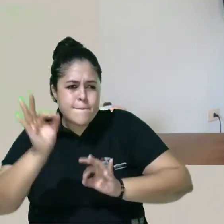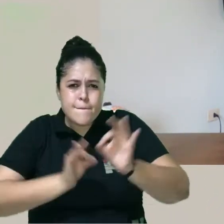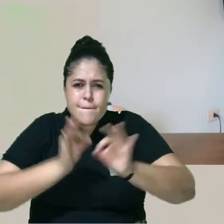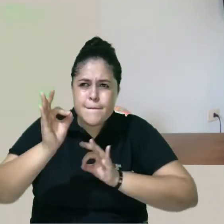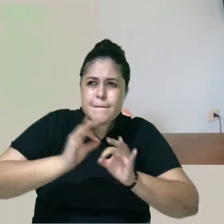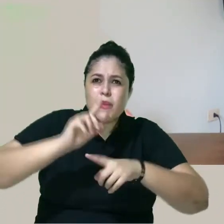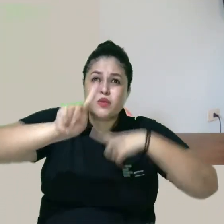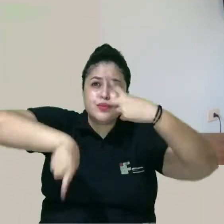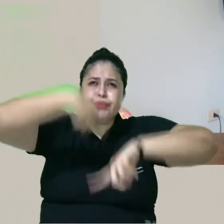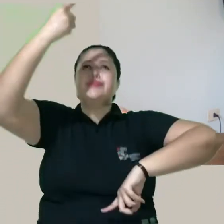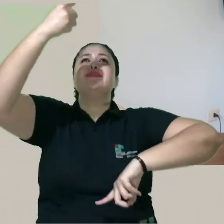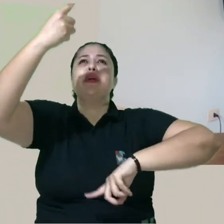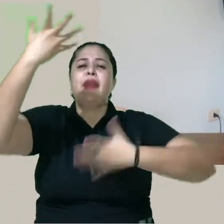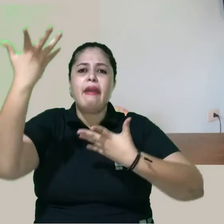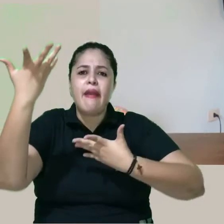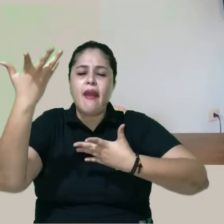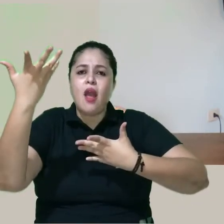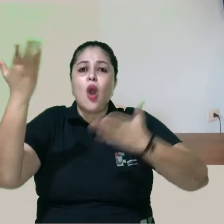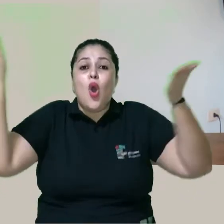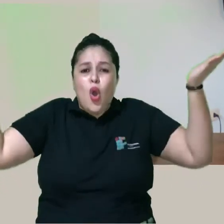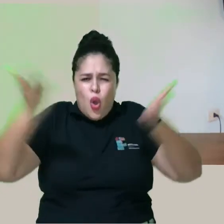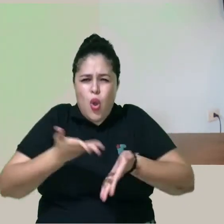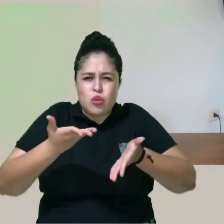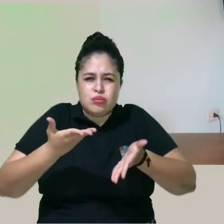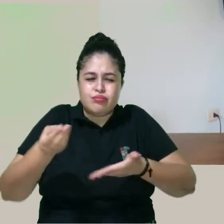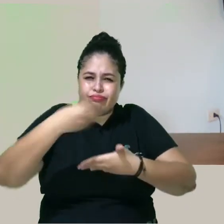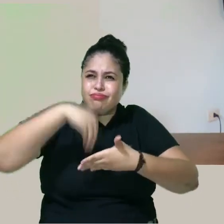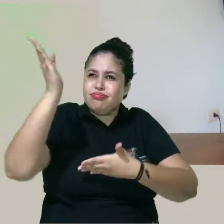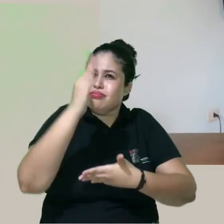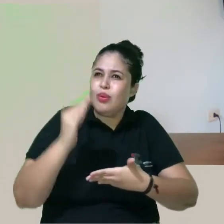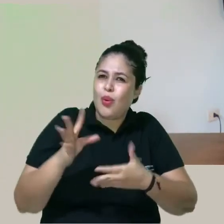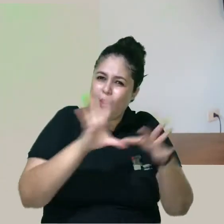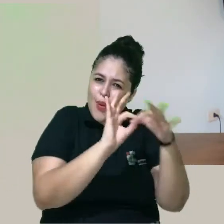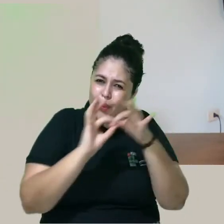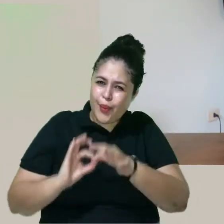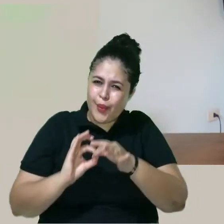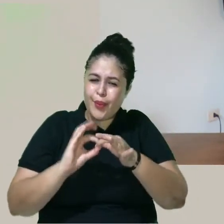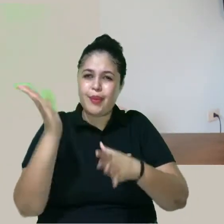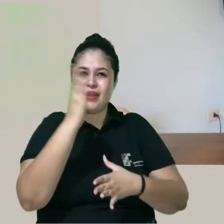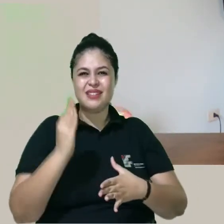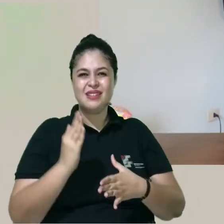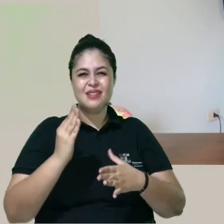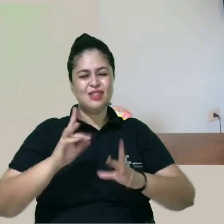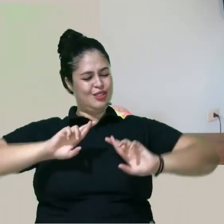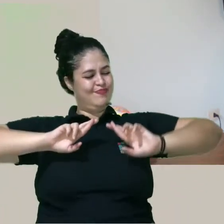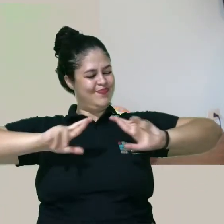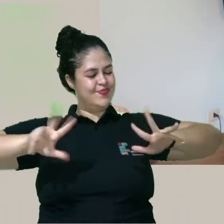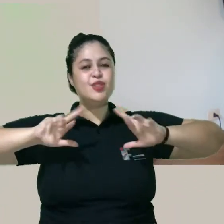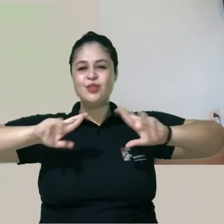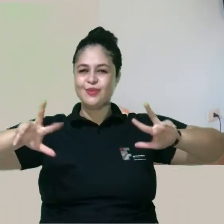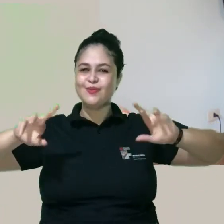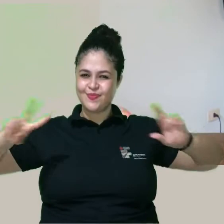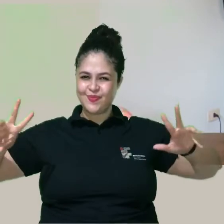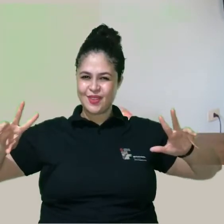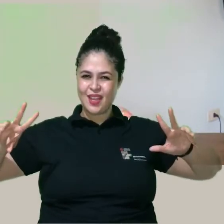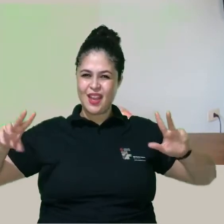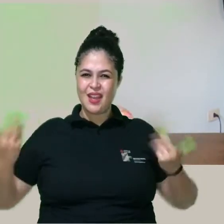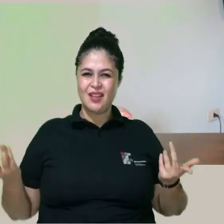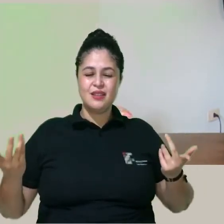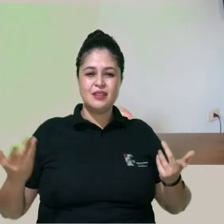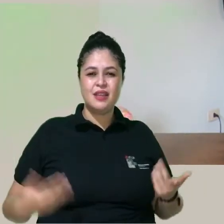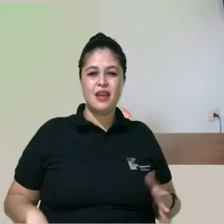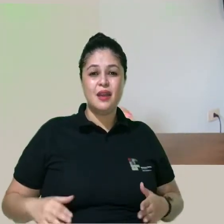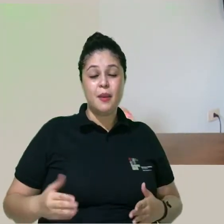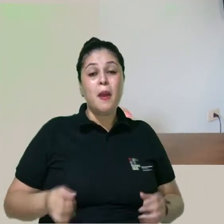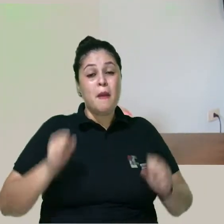nesse desenvolvimento, a situação atual brasileira seria muito diferente, seria muito